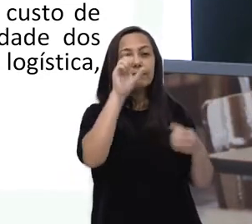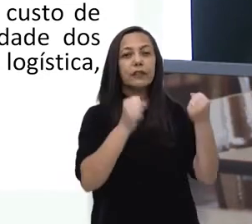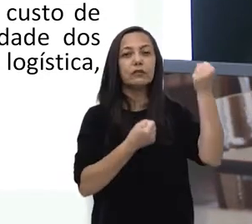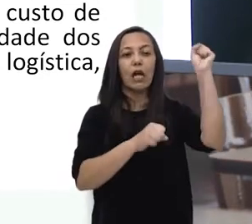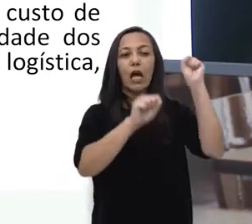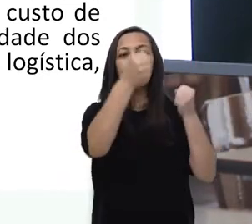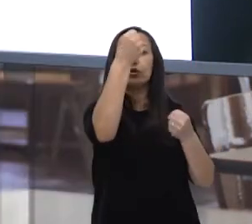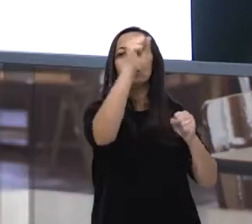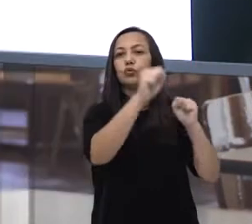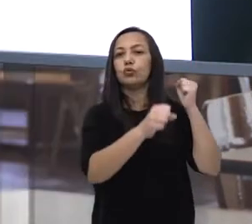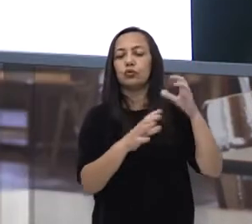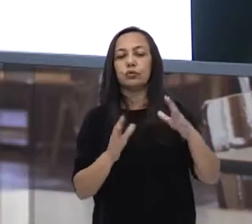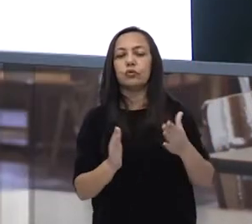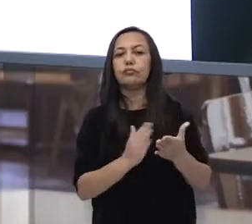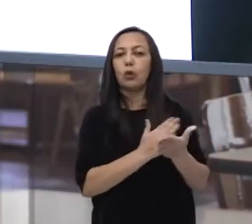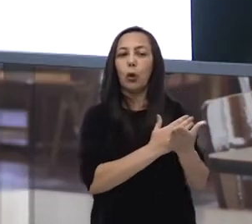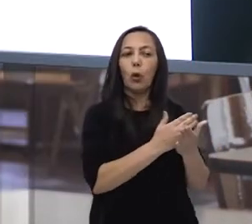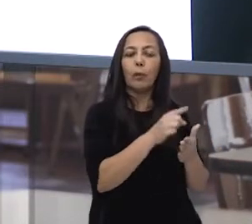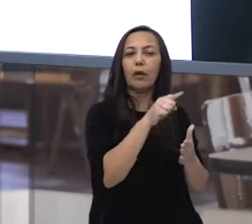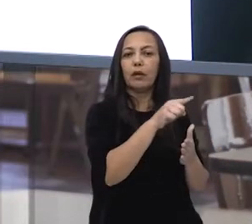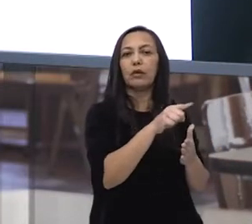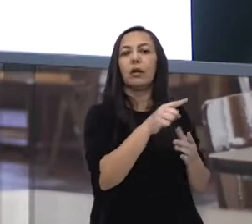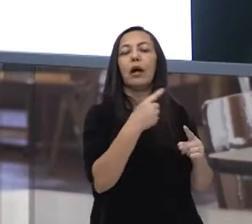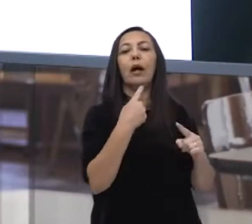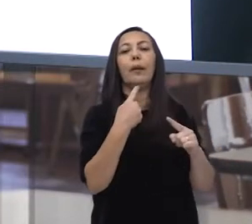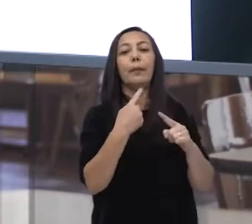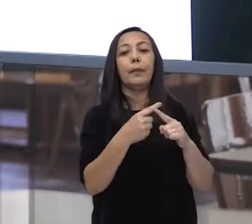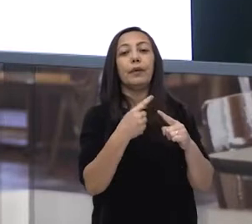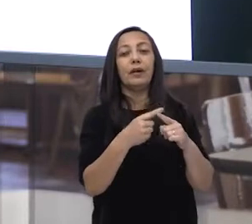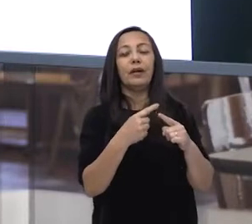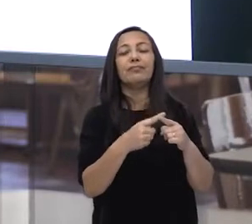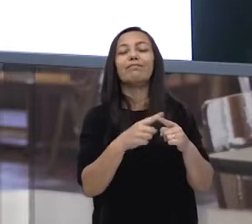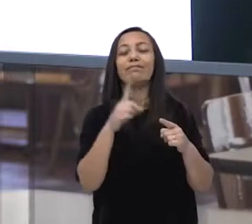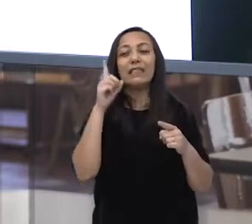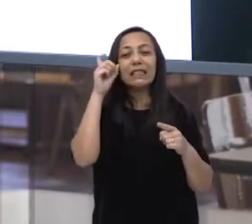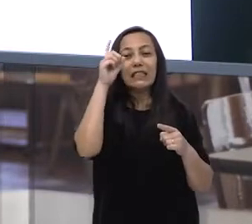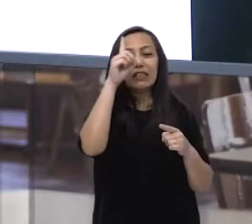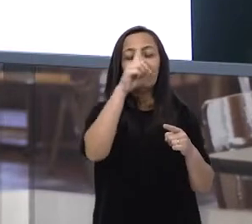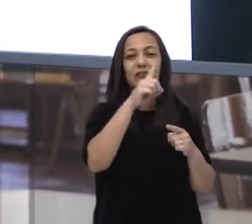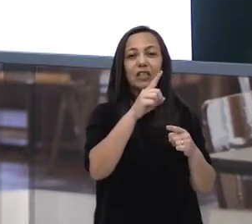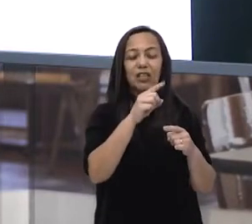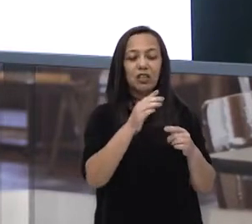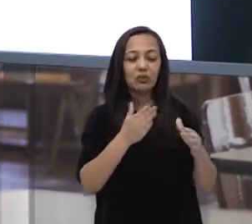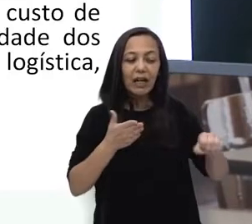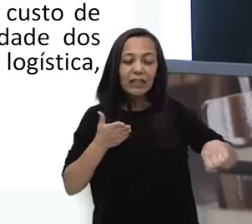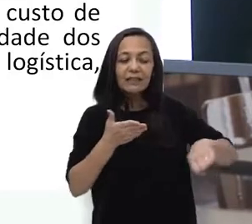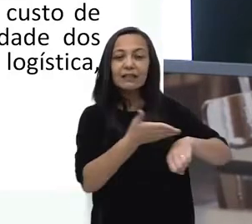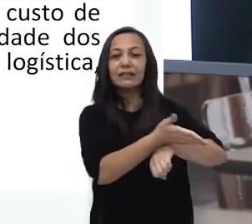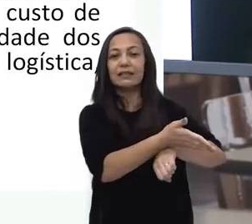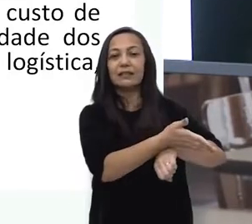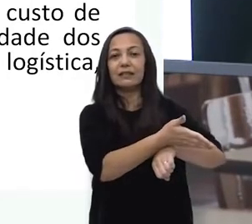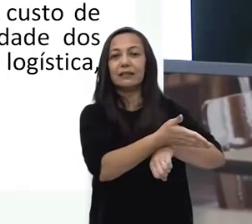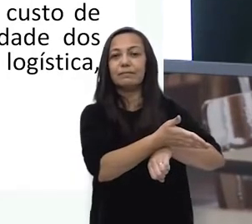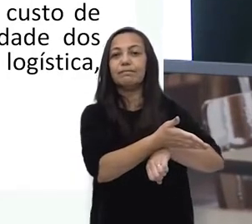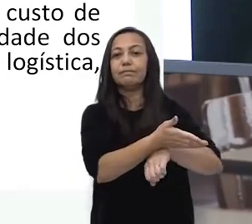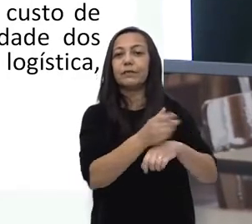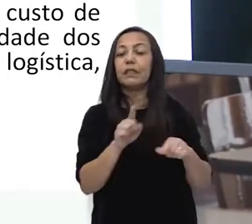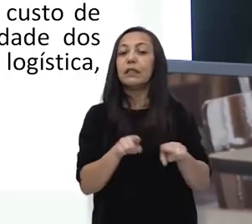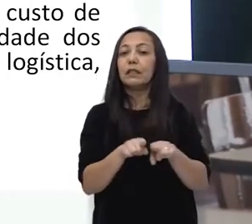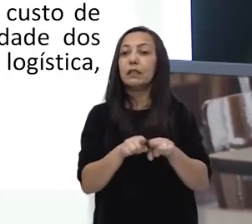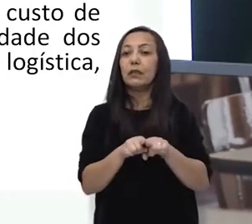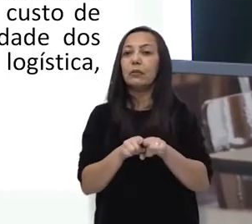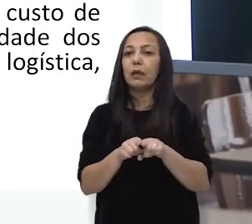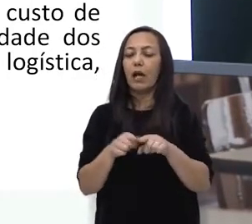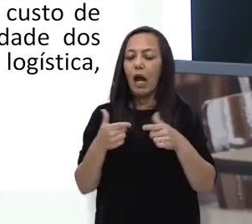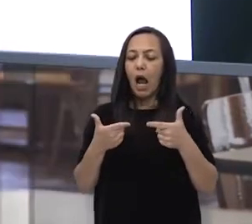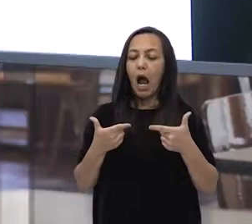industrial para aquela região, além da logística, né? O acesso era difícil. E uma guerra fiscal.